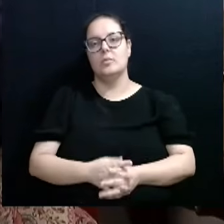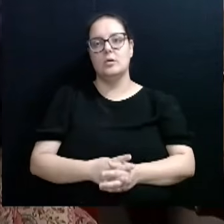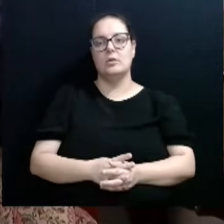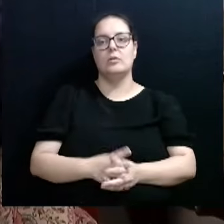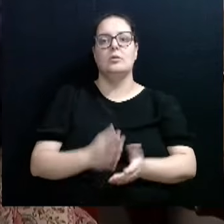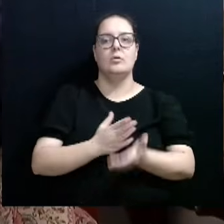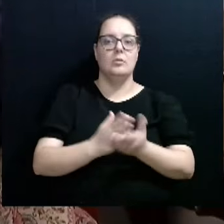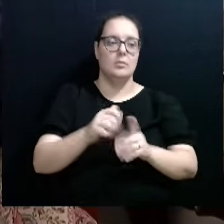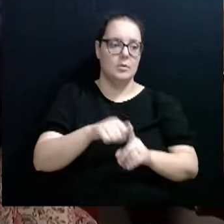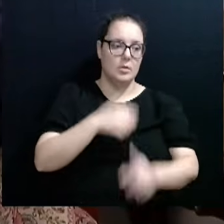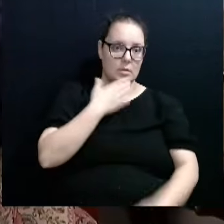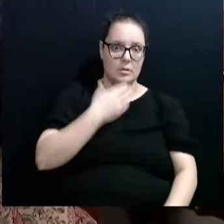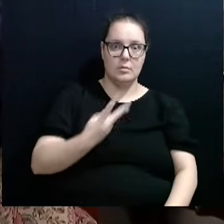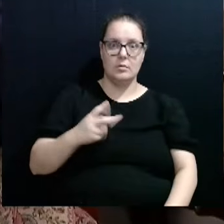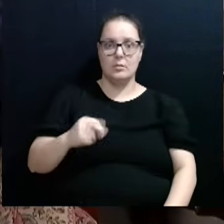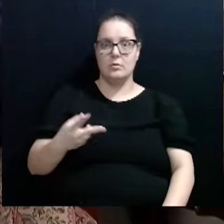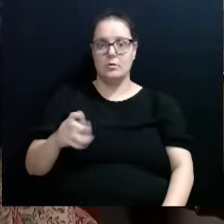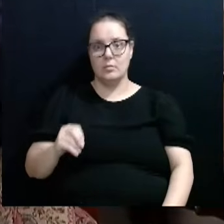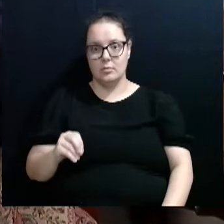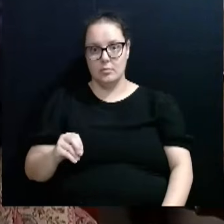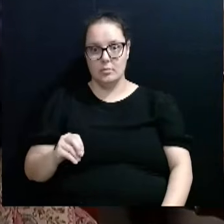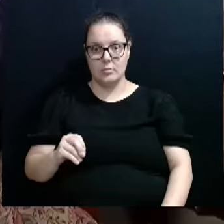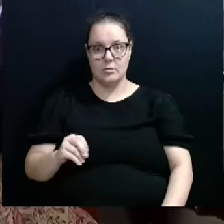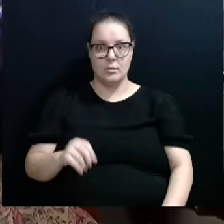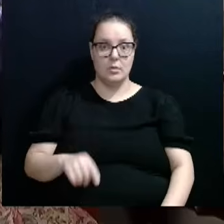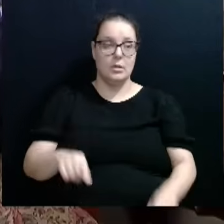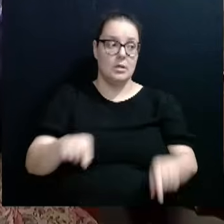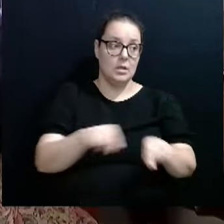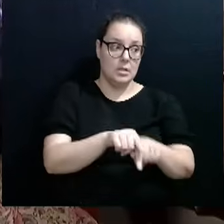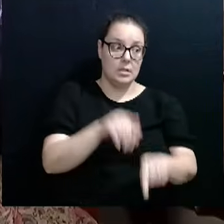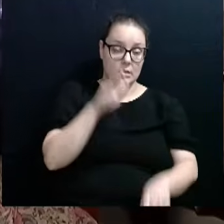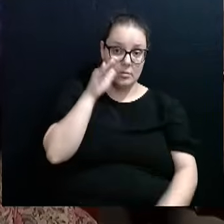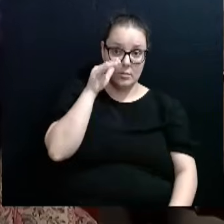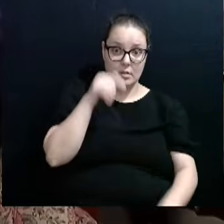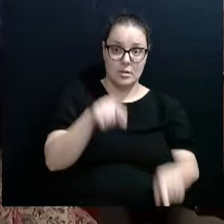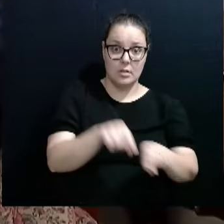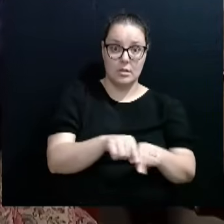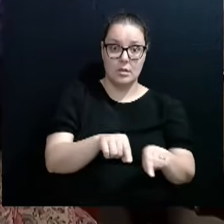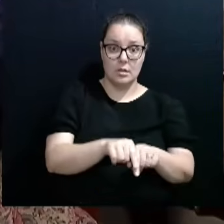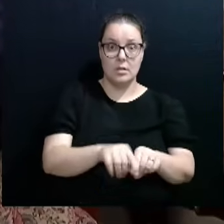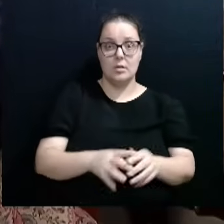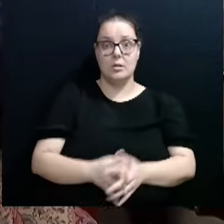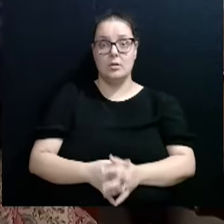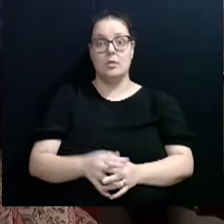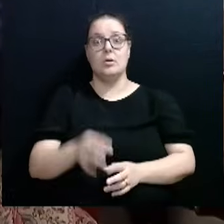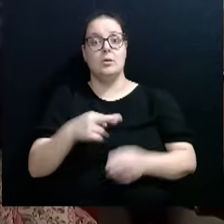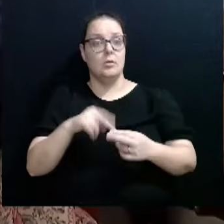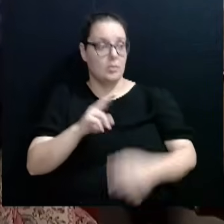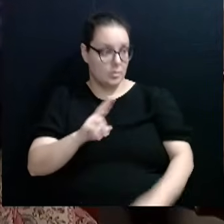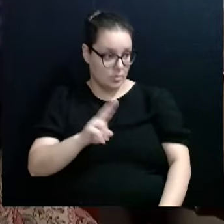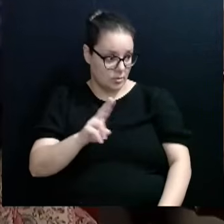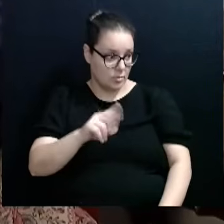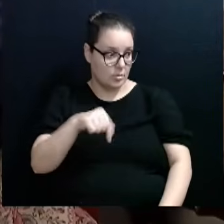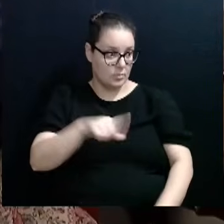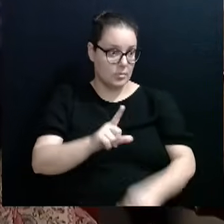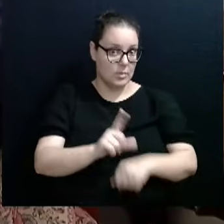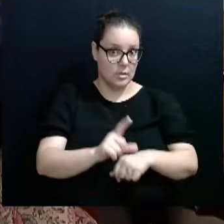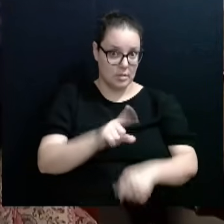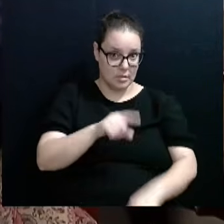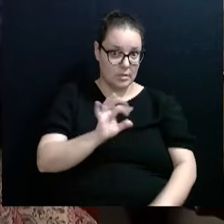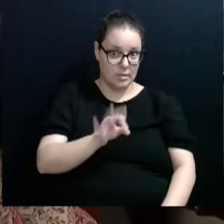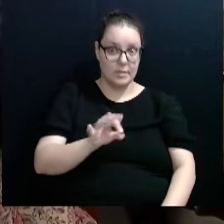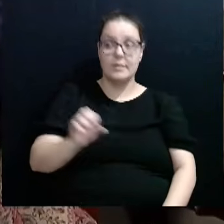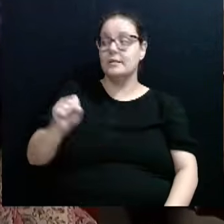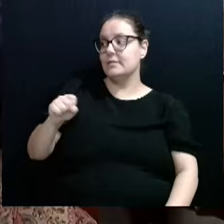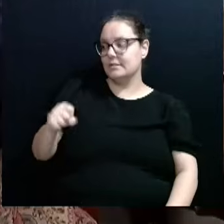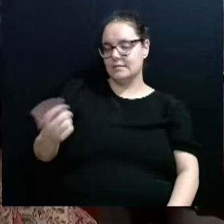2020. Parece que tem, inclusive, uma curiosidade, gente, a respeito do nome dessa loja, é isso? Sim, isso tem um